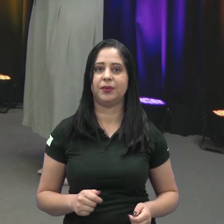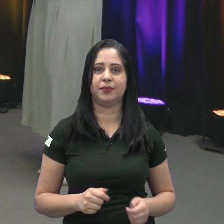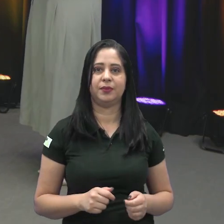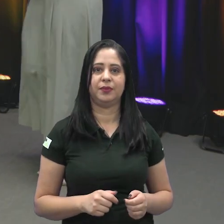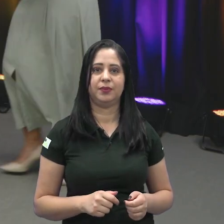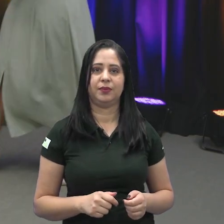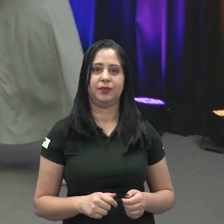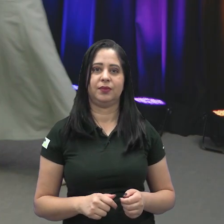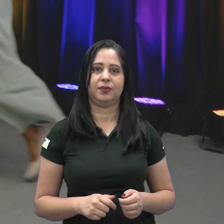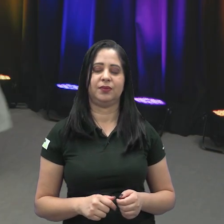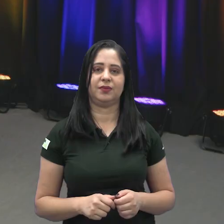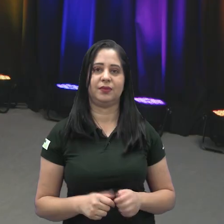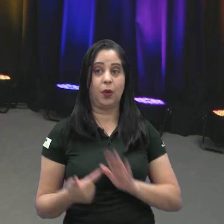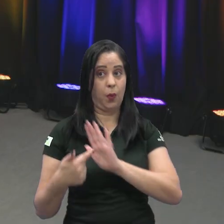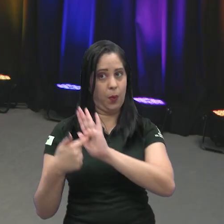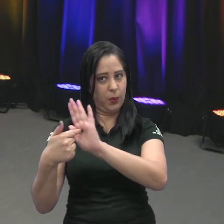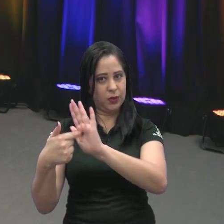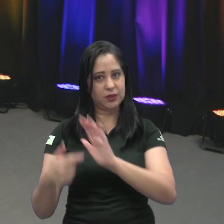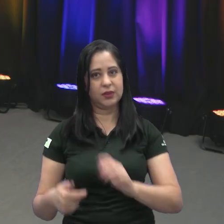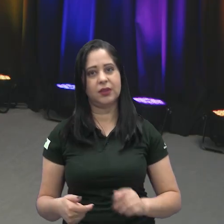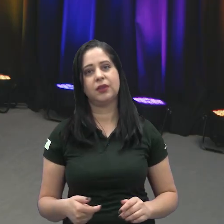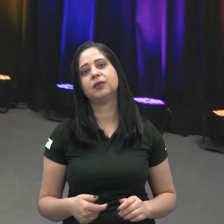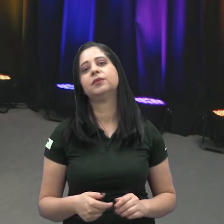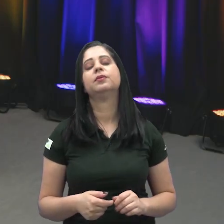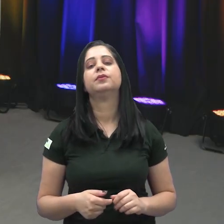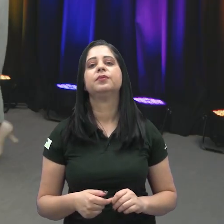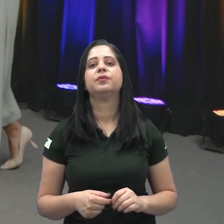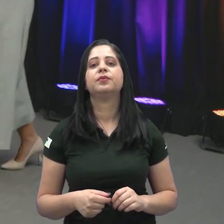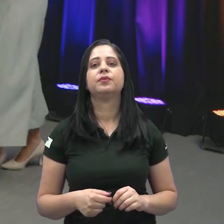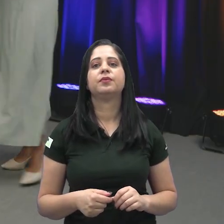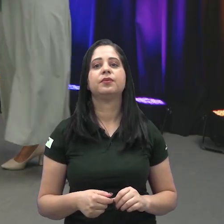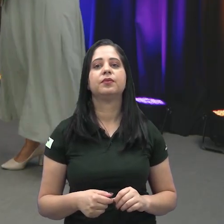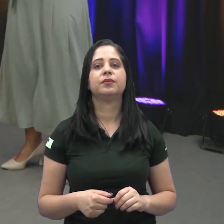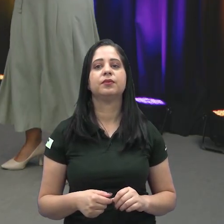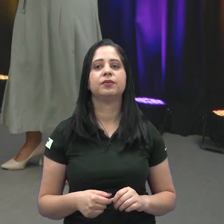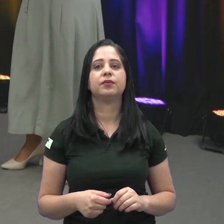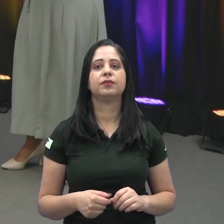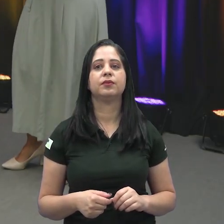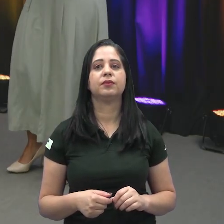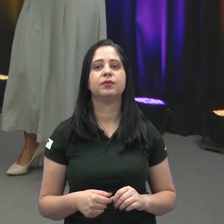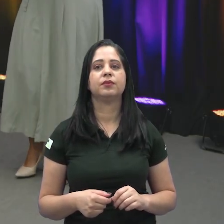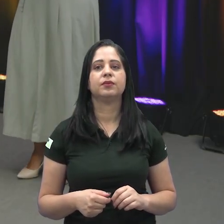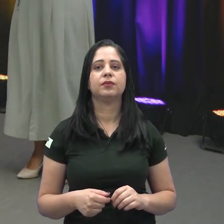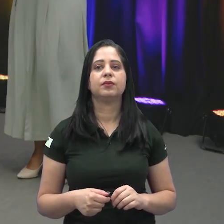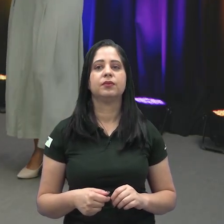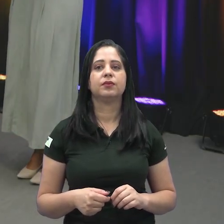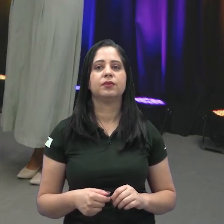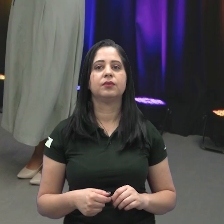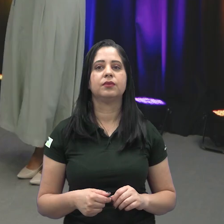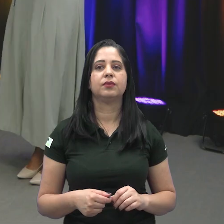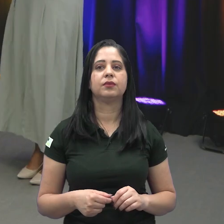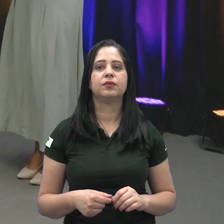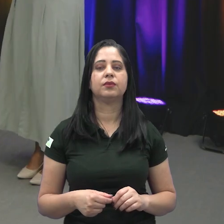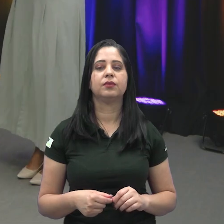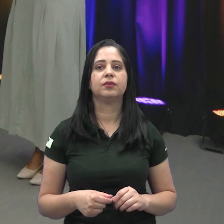Isso. Dá para mim que eu vou mostrar lá na tela, para o pessoal ver também, aqui na câmera. É nessa aqui? Ó.